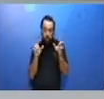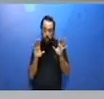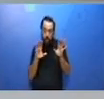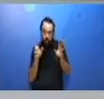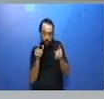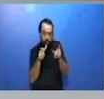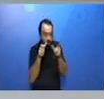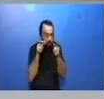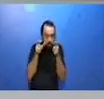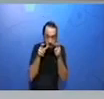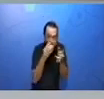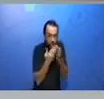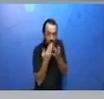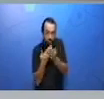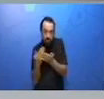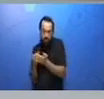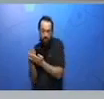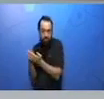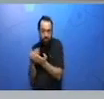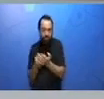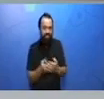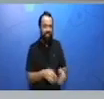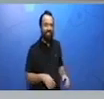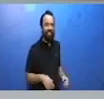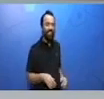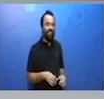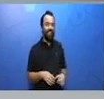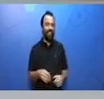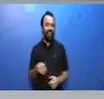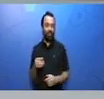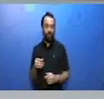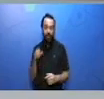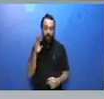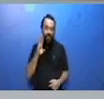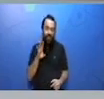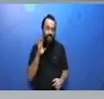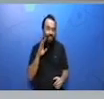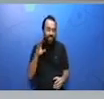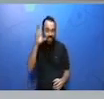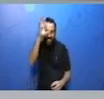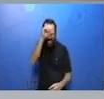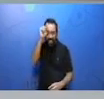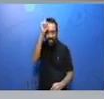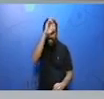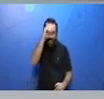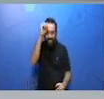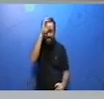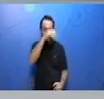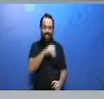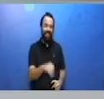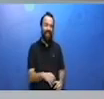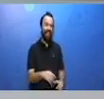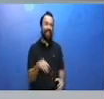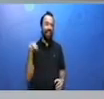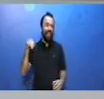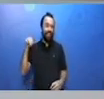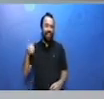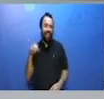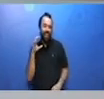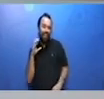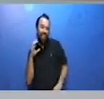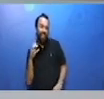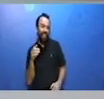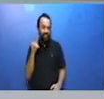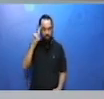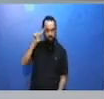todas as aulas da turminha do terceiro ano. Quanta coisa que eu estou aprendendo, Tia Ju, matemática,